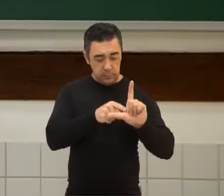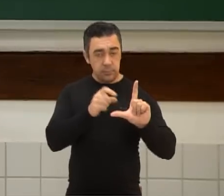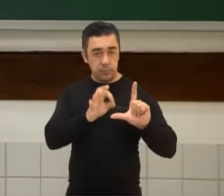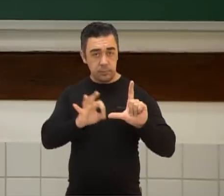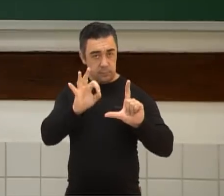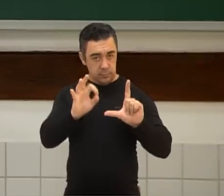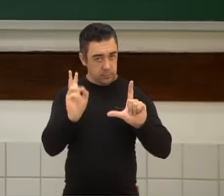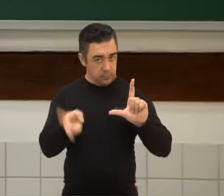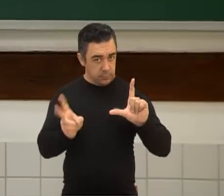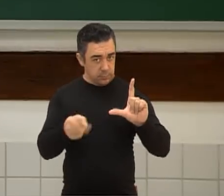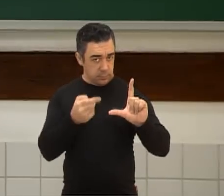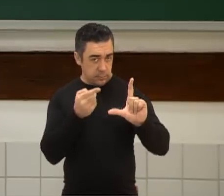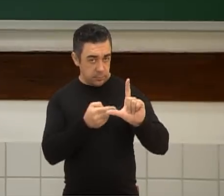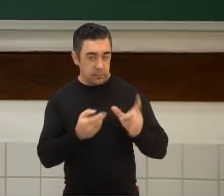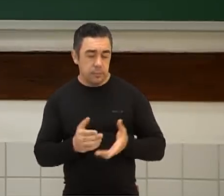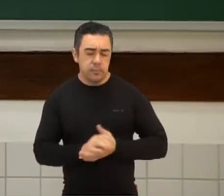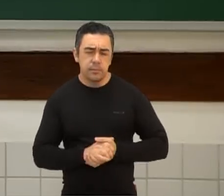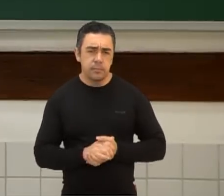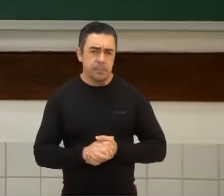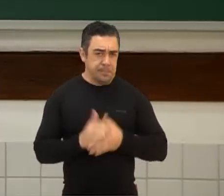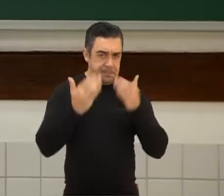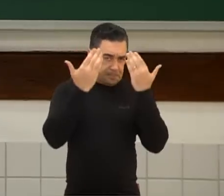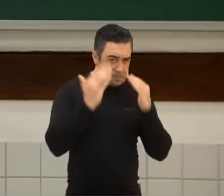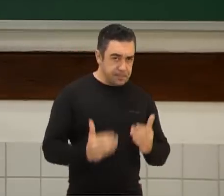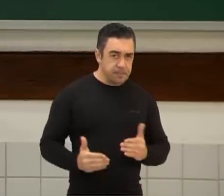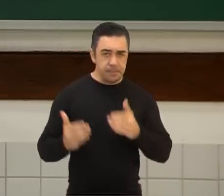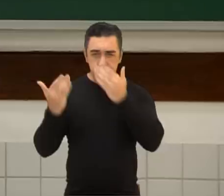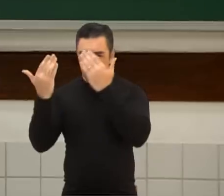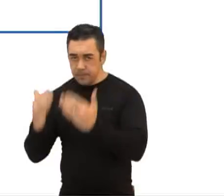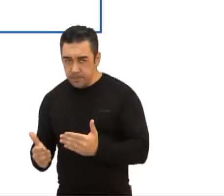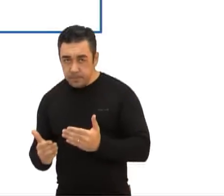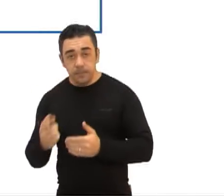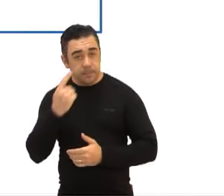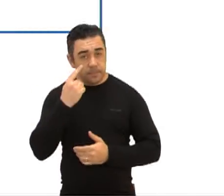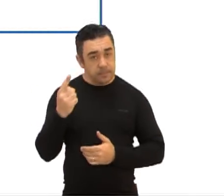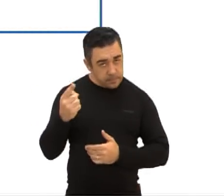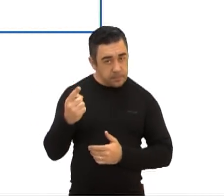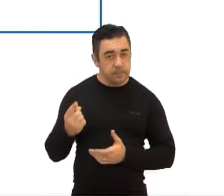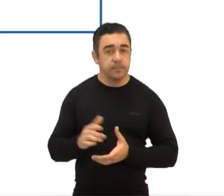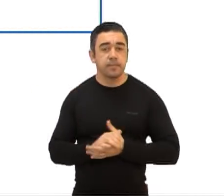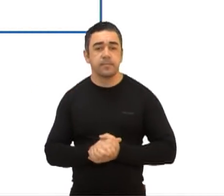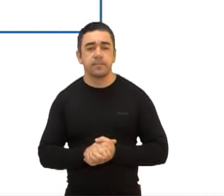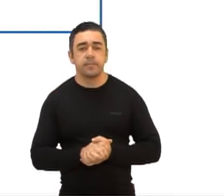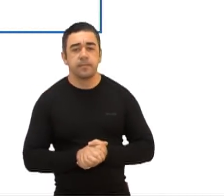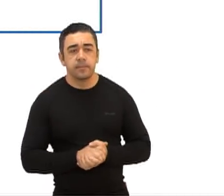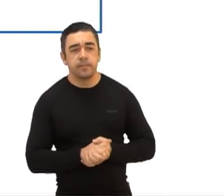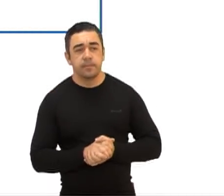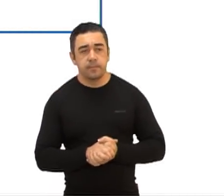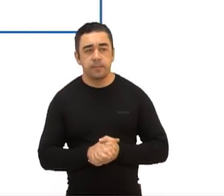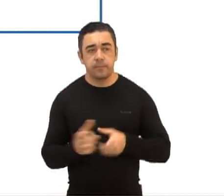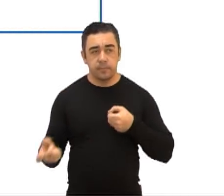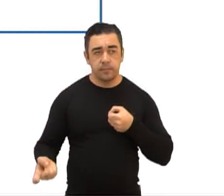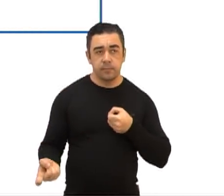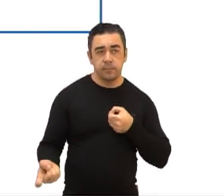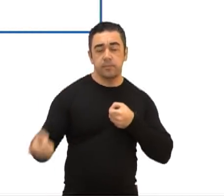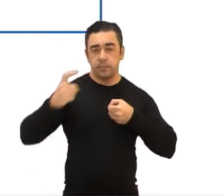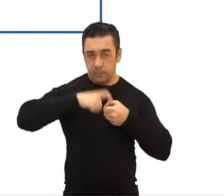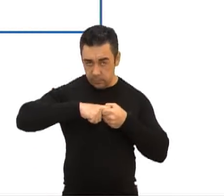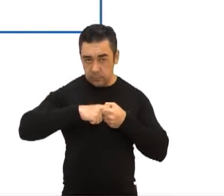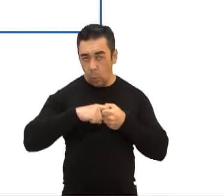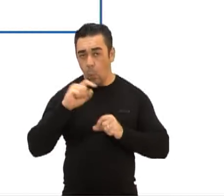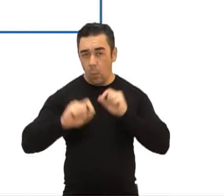Ângulos que têm a mesma medida. Analisando aqui, então vamos lá. Vamos retomar, né?